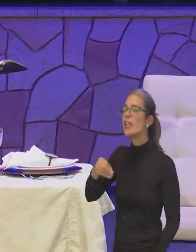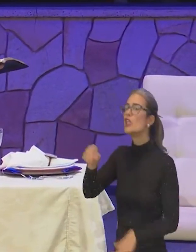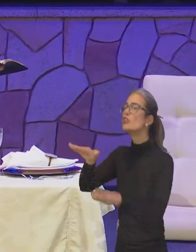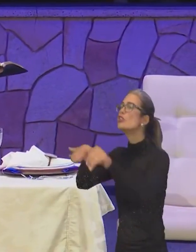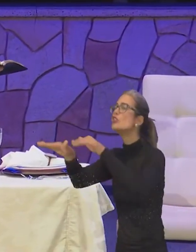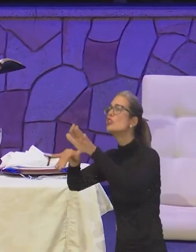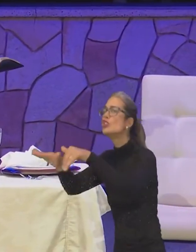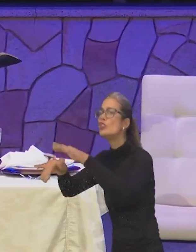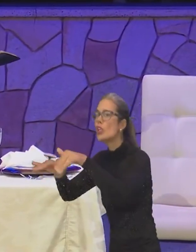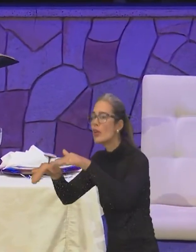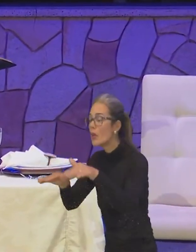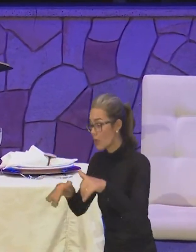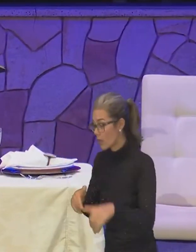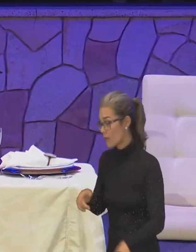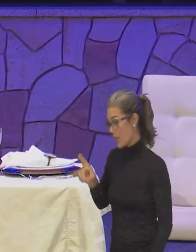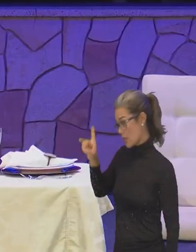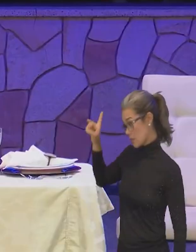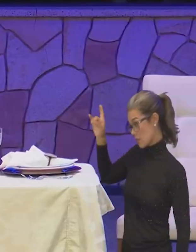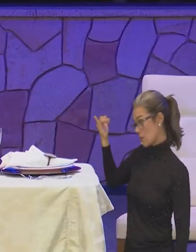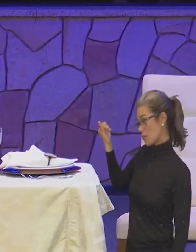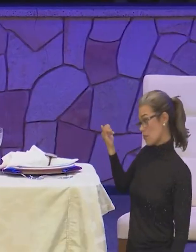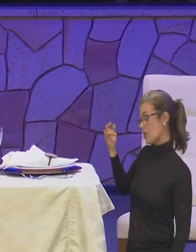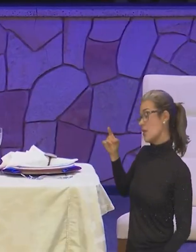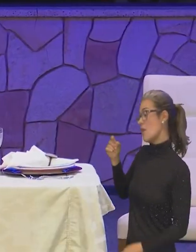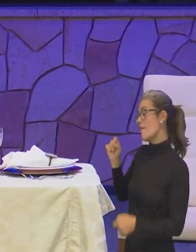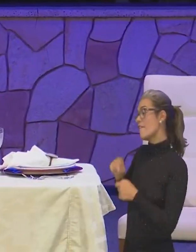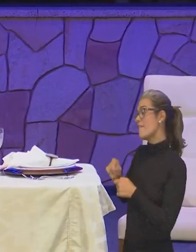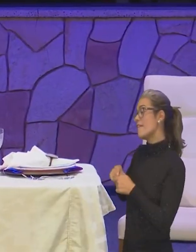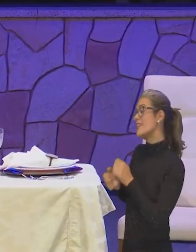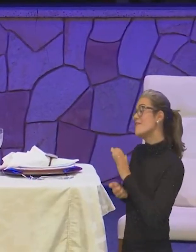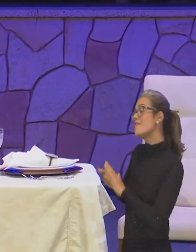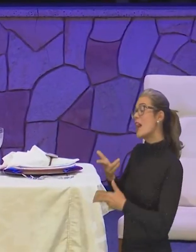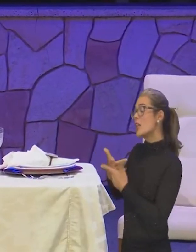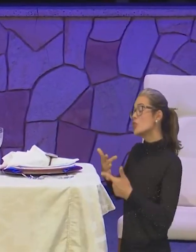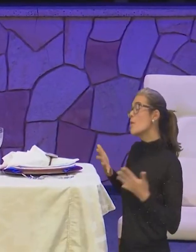netos, aquilo que o Senhor Jesus fez com você?